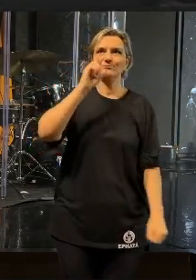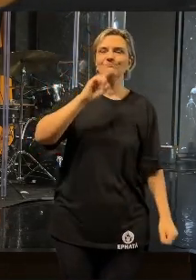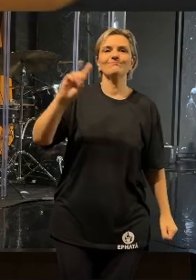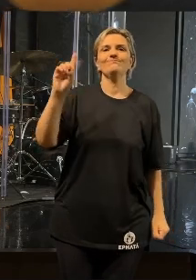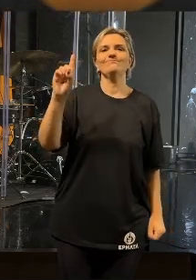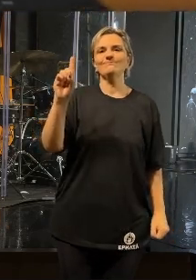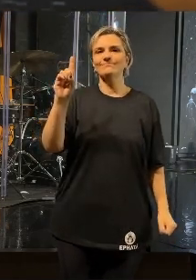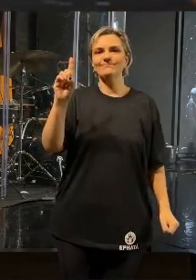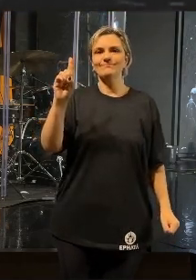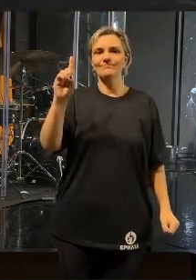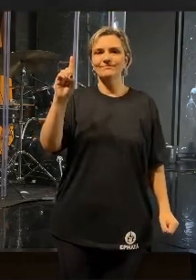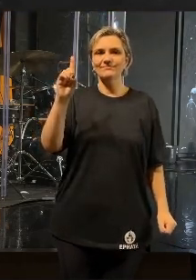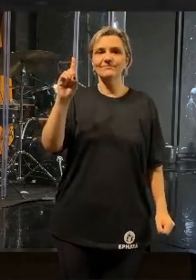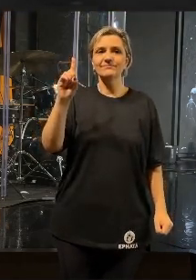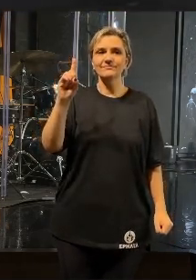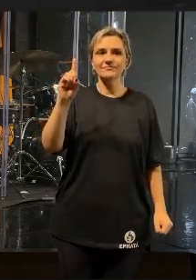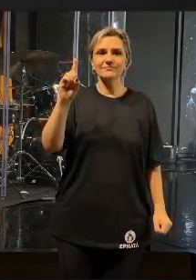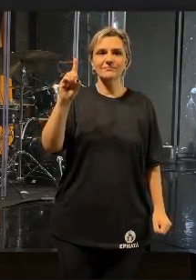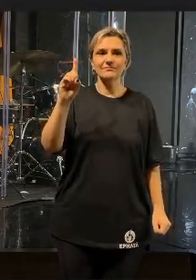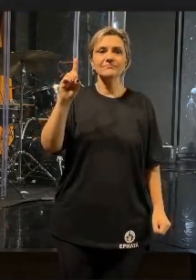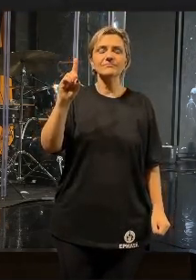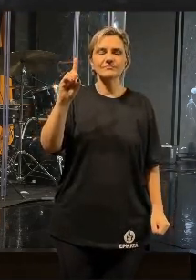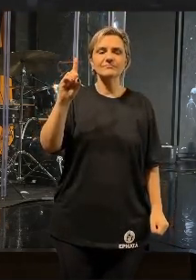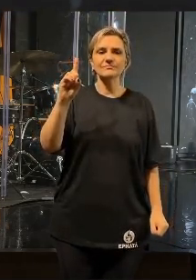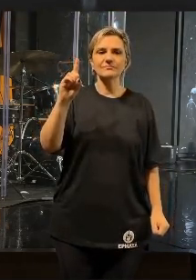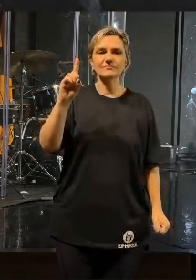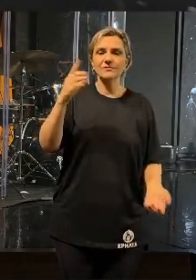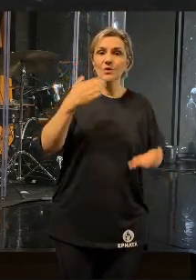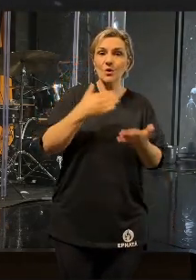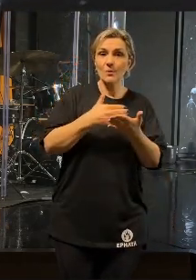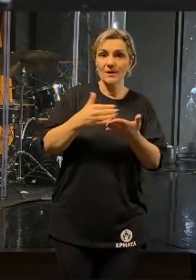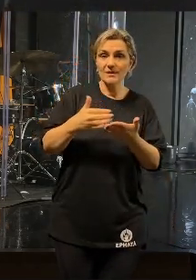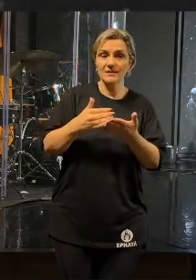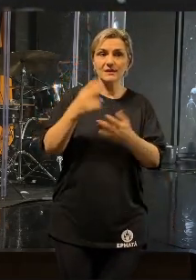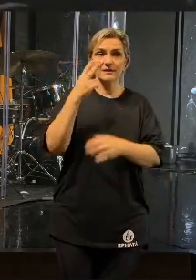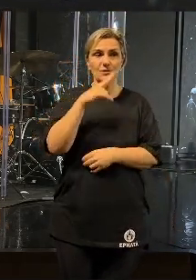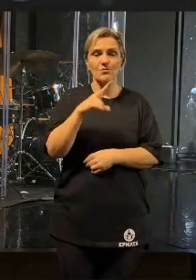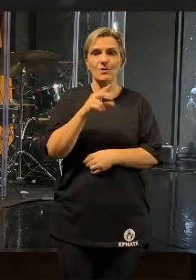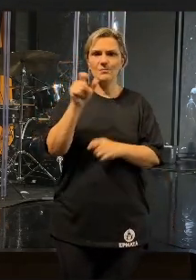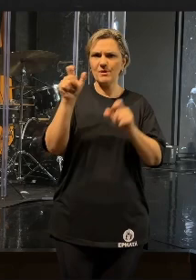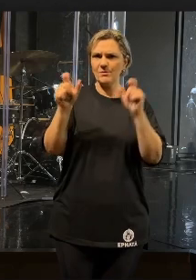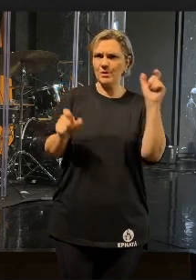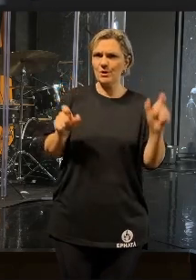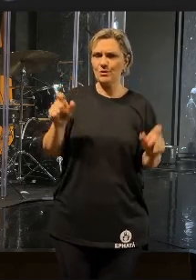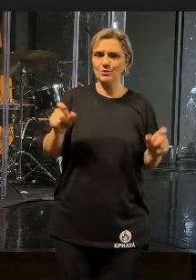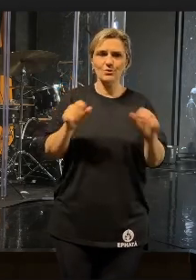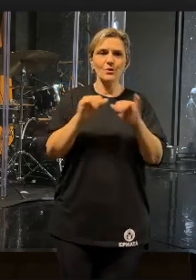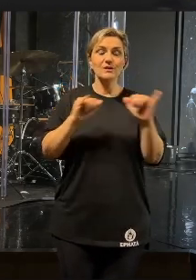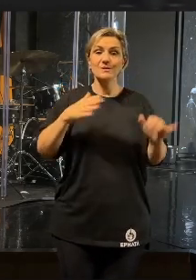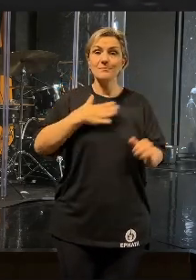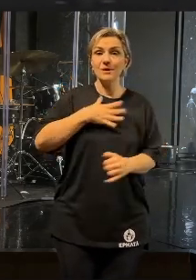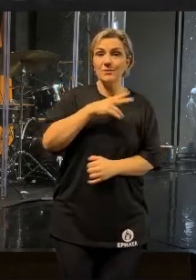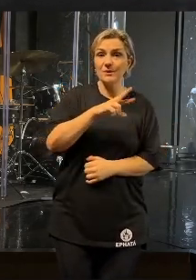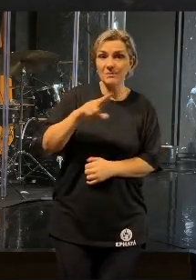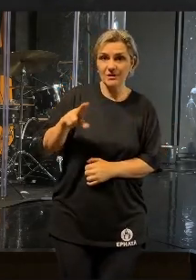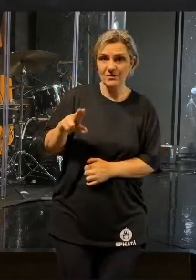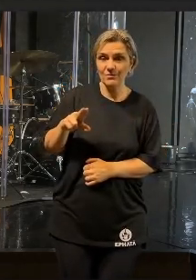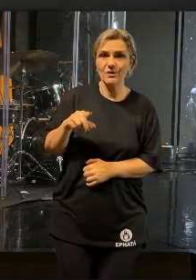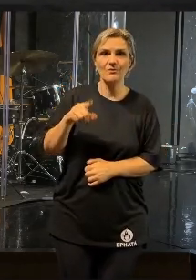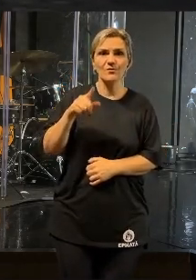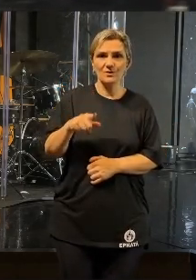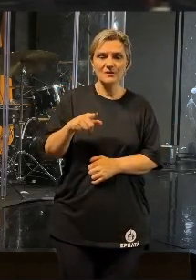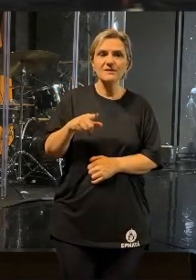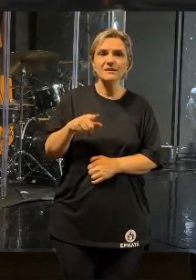Deus. Vamos começar? Então olha para essa pessoa que está do teu lado e fala assim para ela: meu irmão,